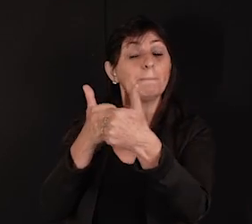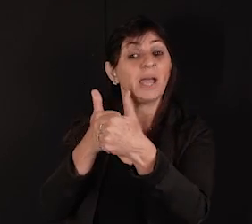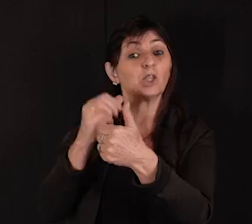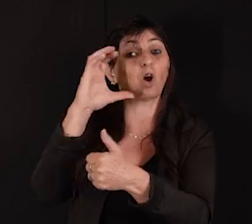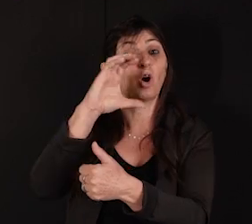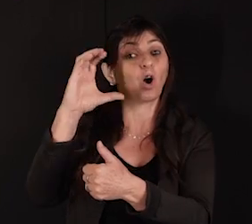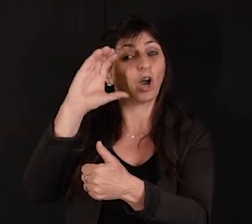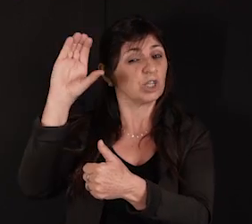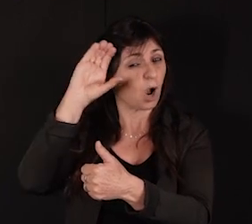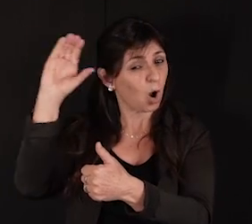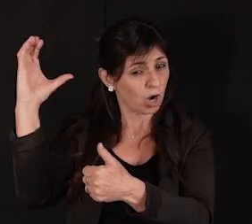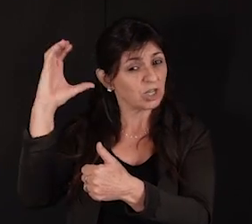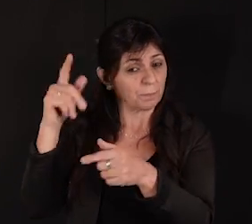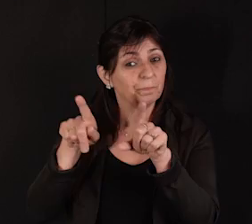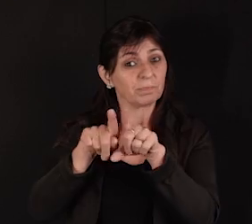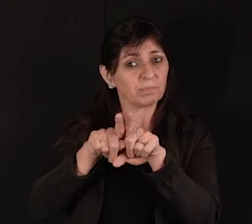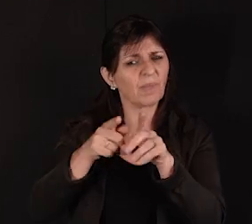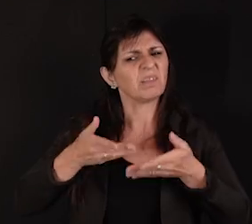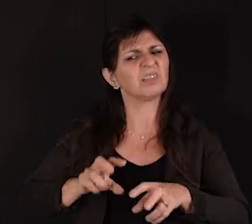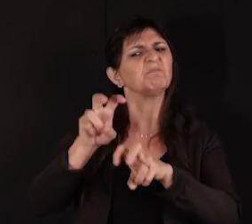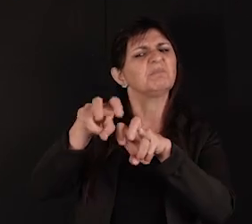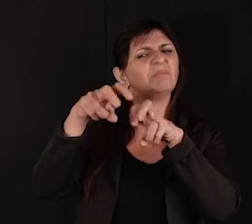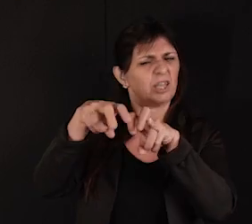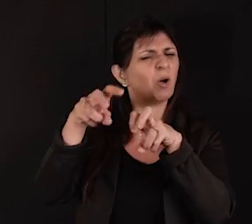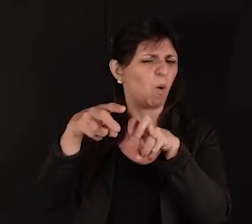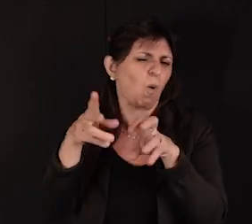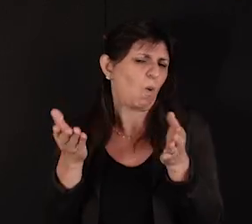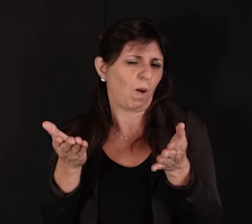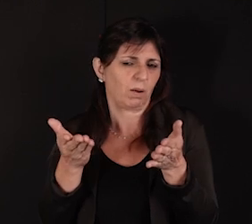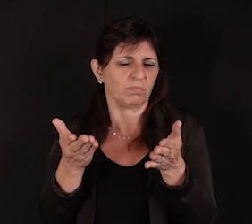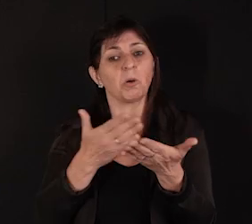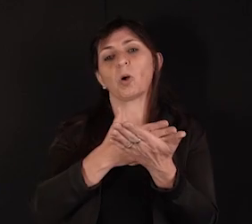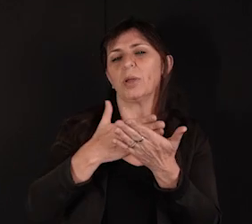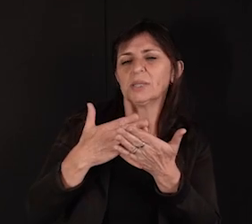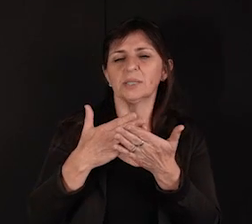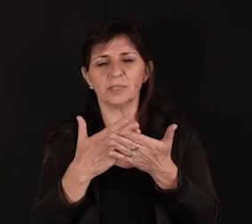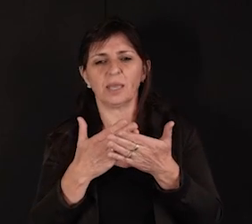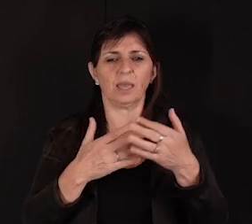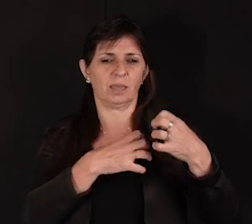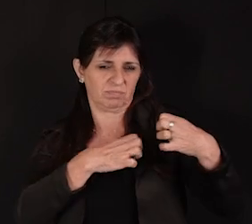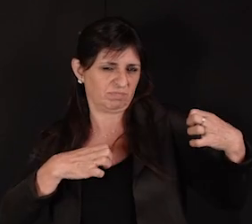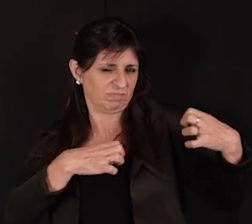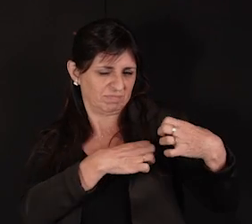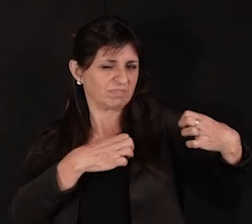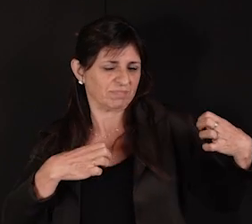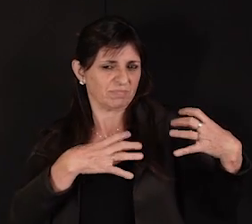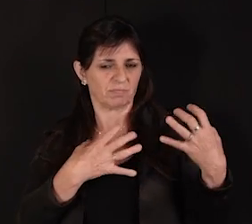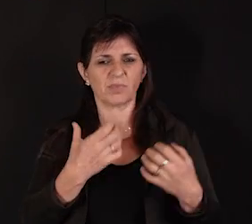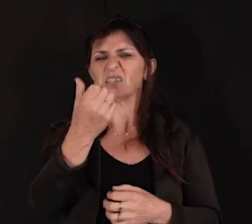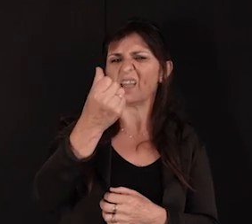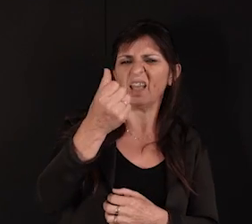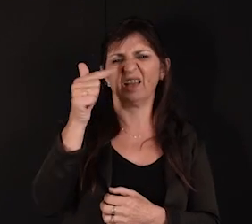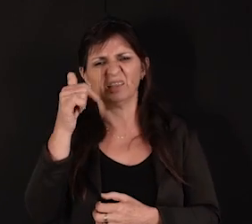Concórdia, e nasci no interior, na colônia, né? Eu iniciei a tocar o acordeão com 6 para